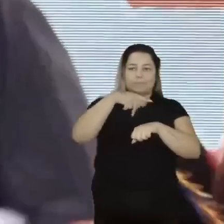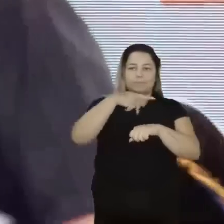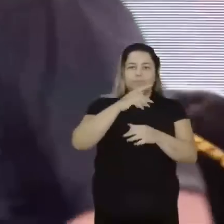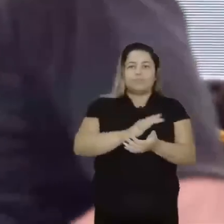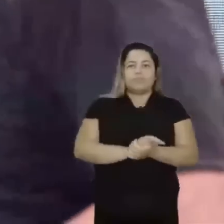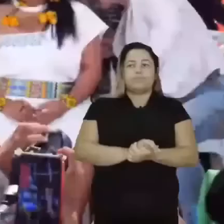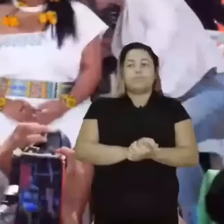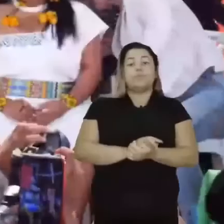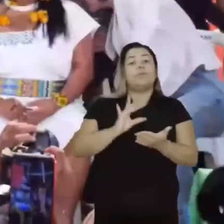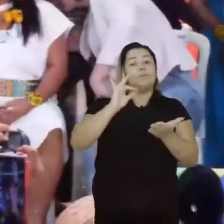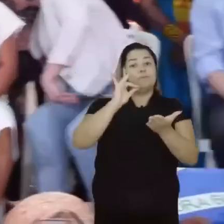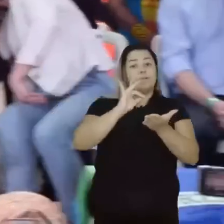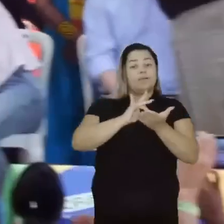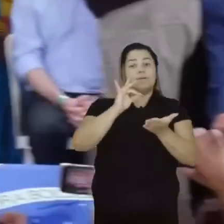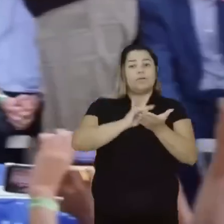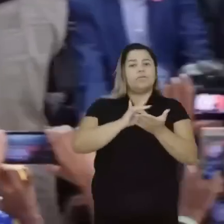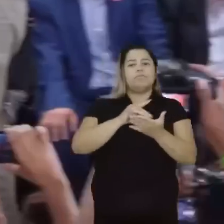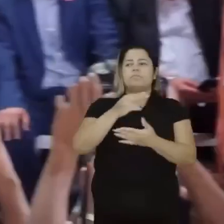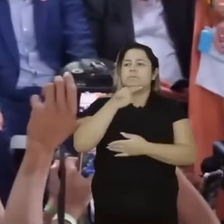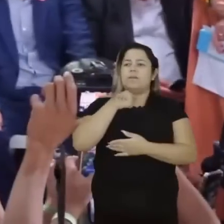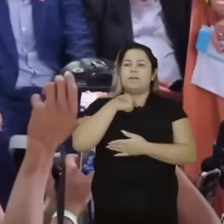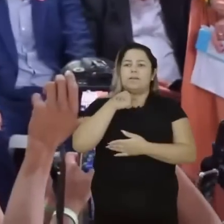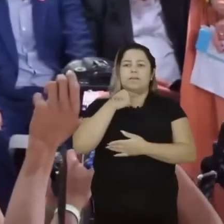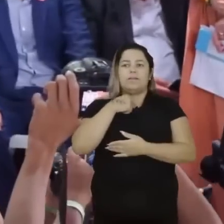eu, na verdade, não precisaria falar.